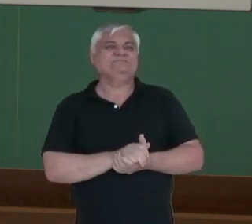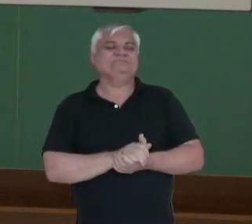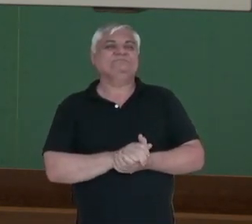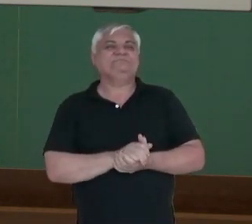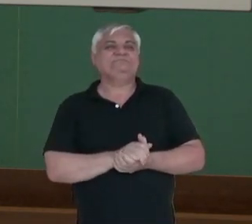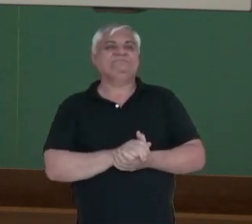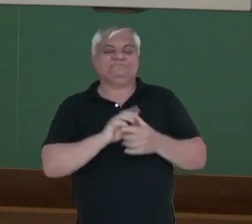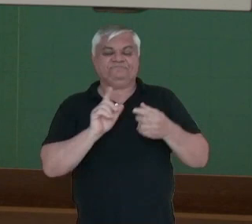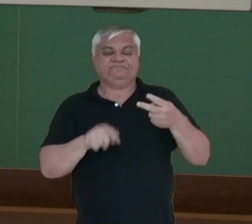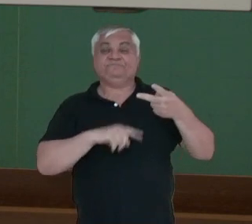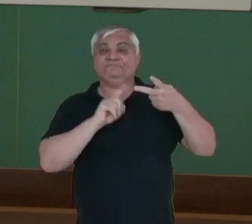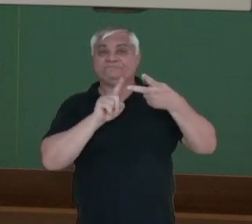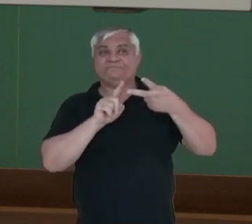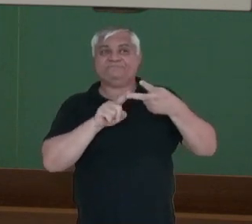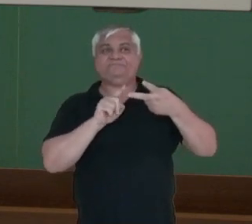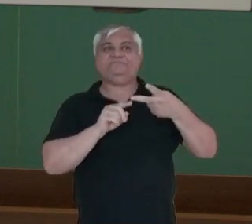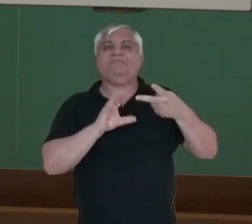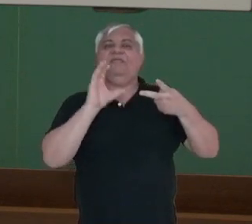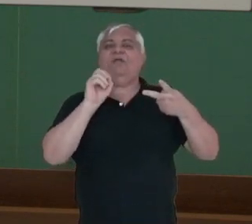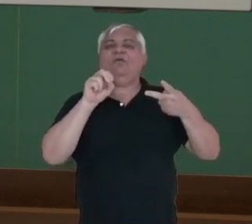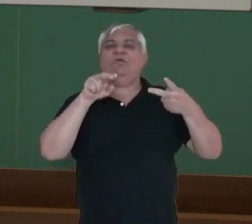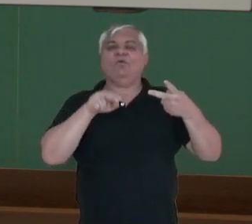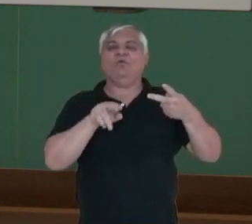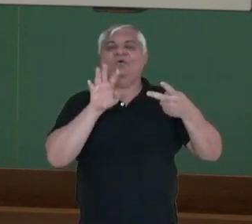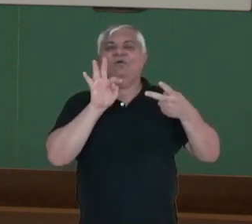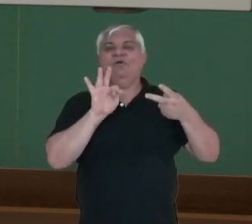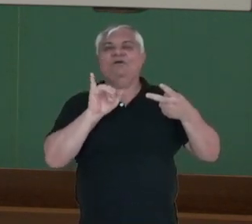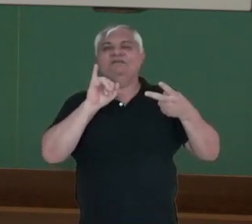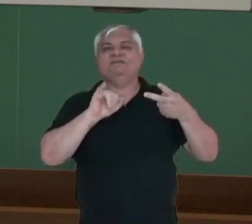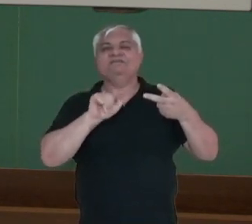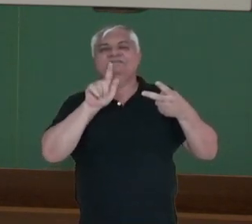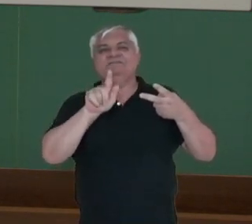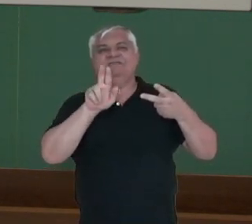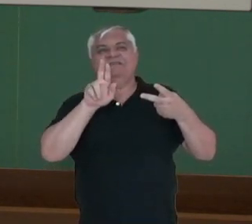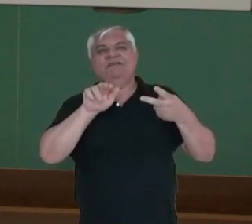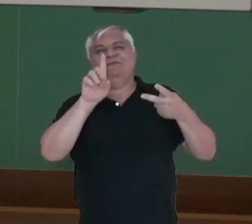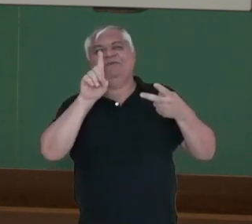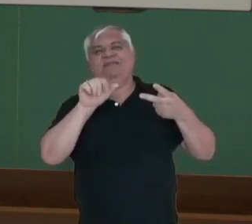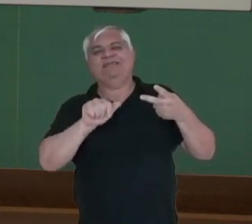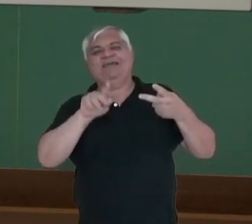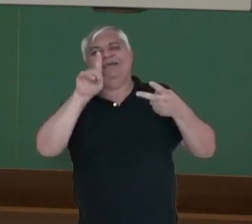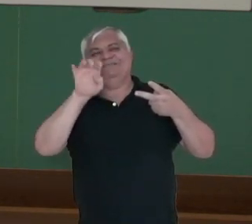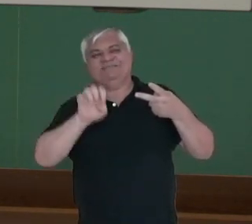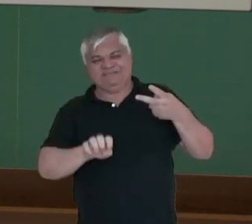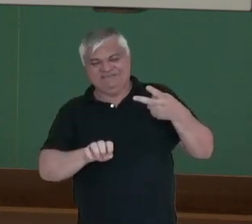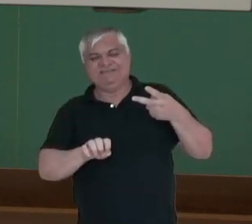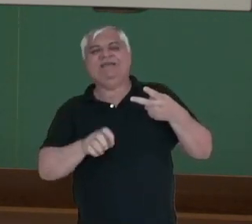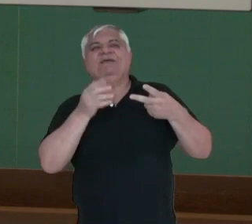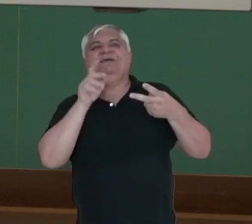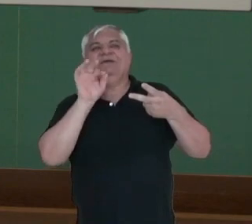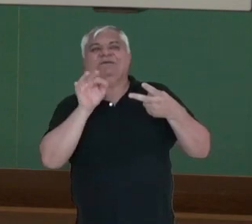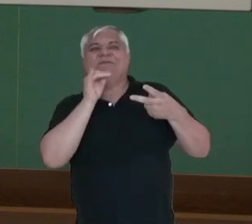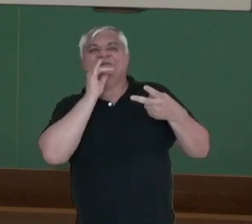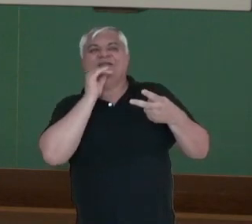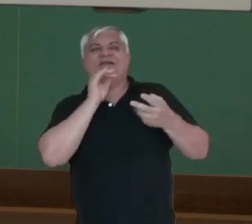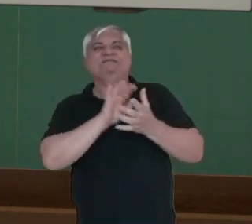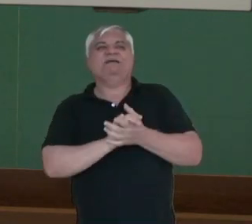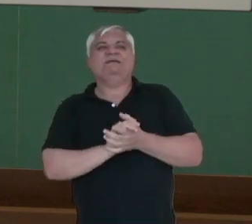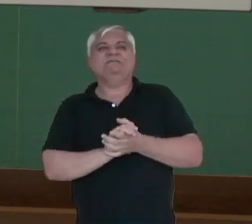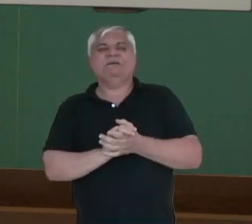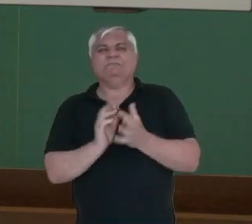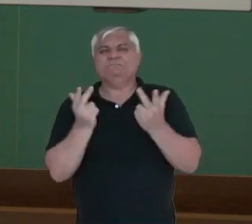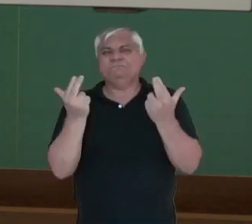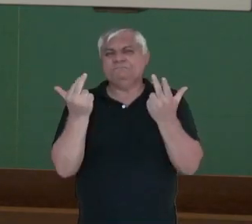Outro princípio também interessante de associação de ideias por hábito e por crença é o princípio da